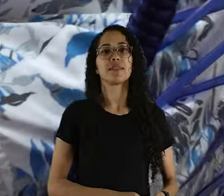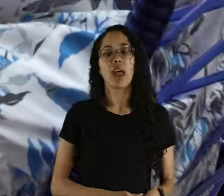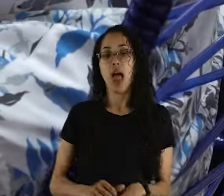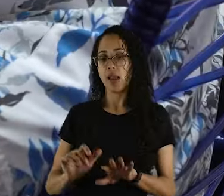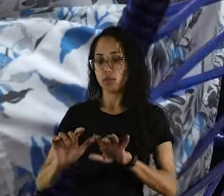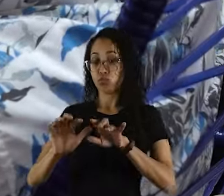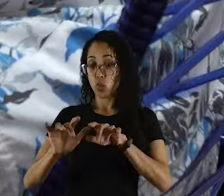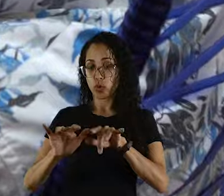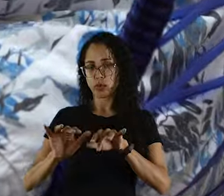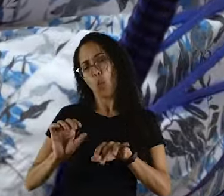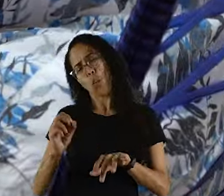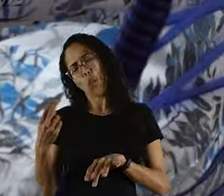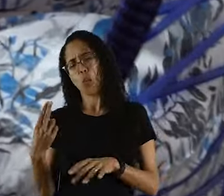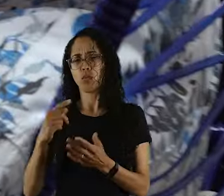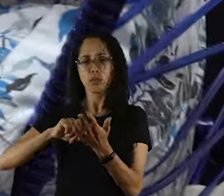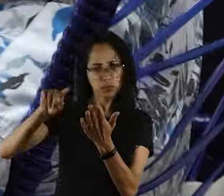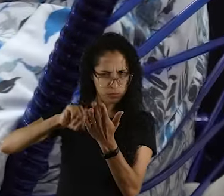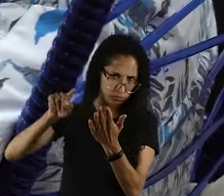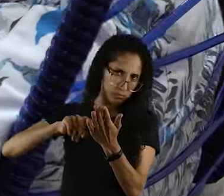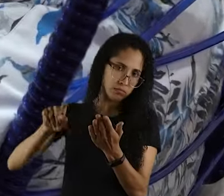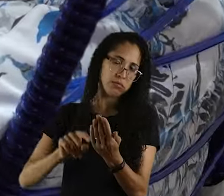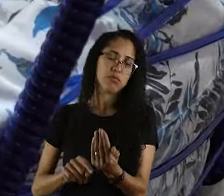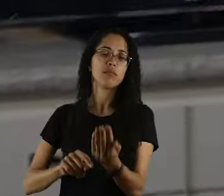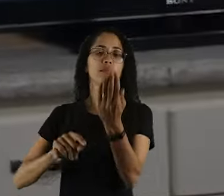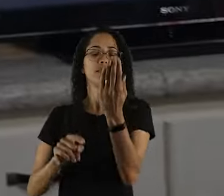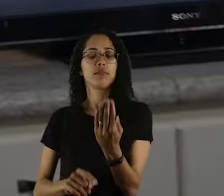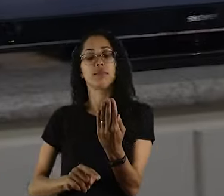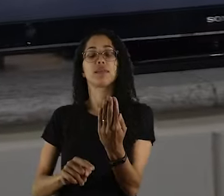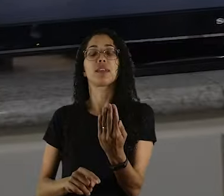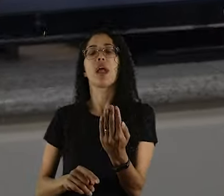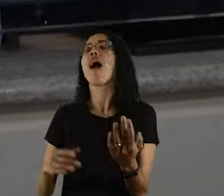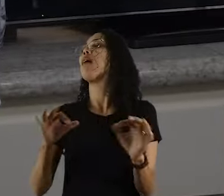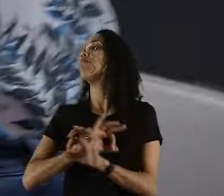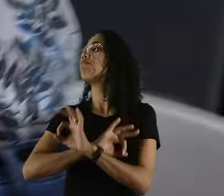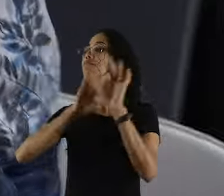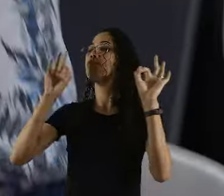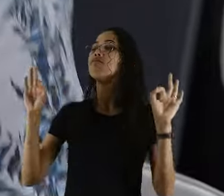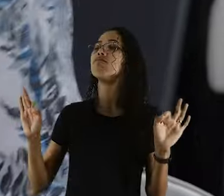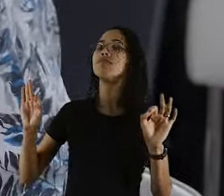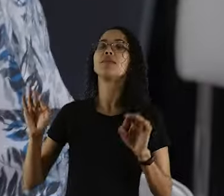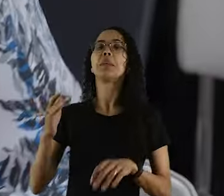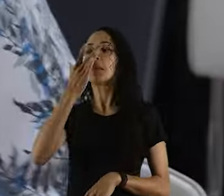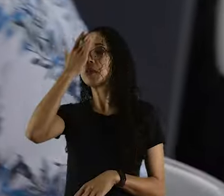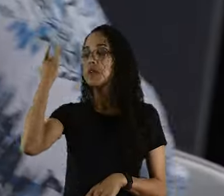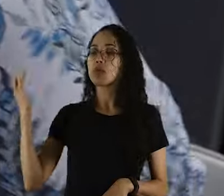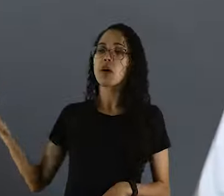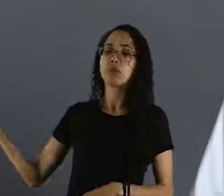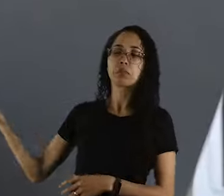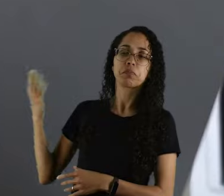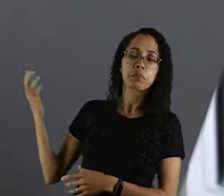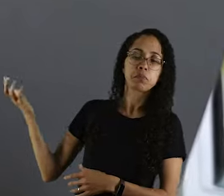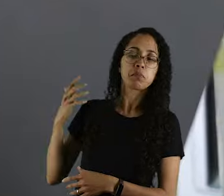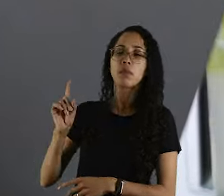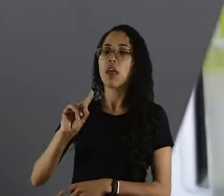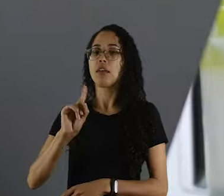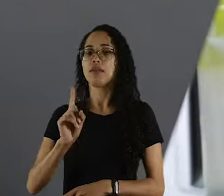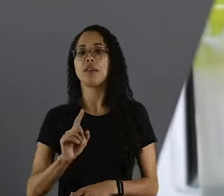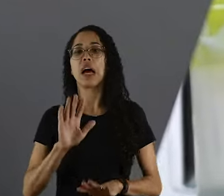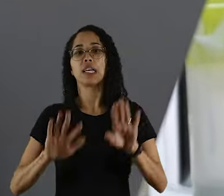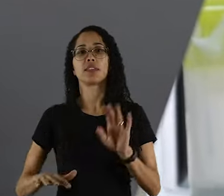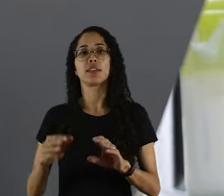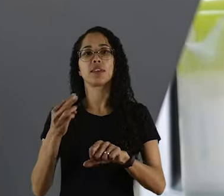computador ou o celular. E daqui eu acompanho a tela. E aqui é ótimo, entendeu? Ninguém me amola. Geralmente as pessoas me mandam um